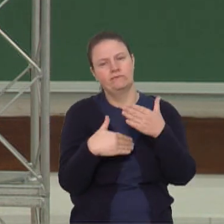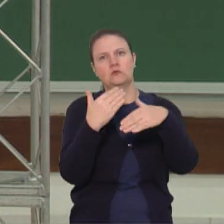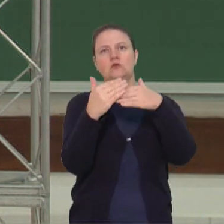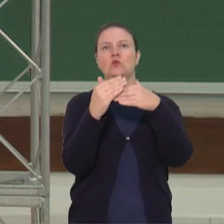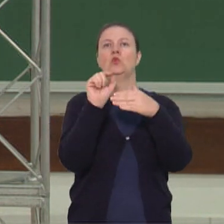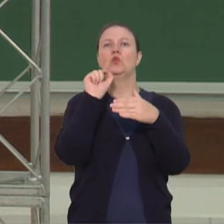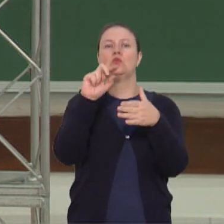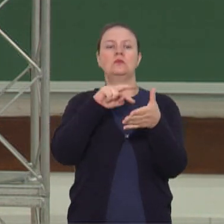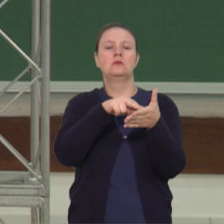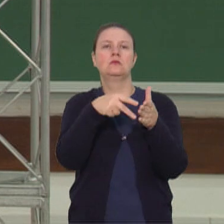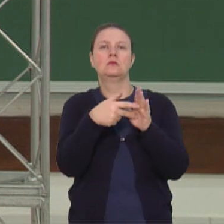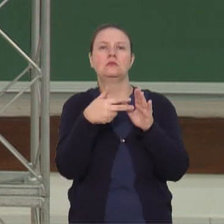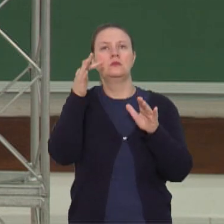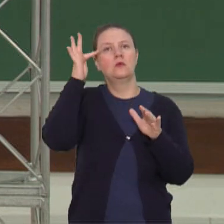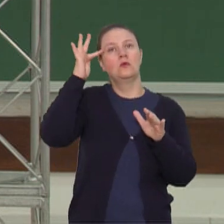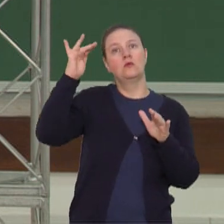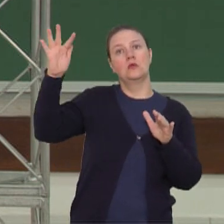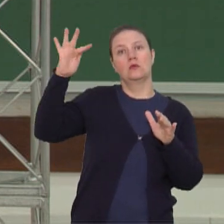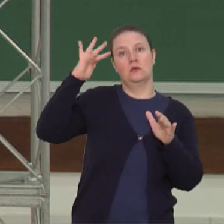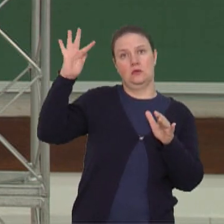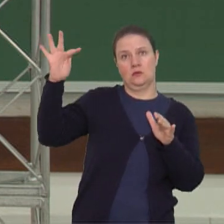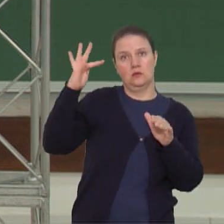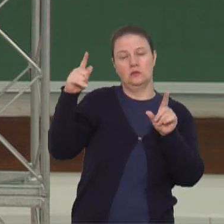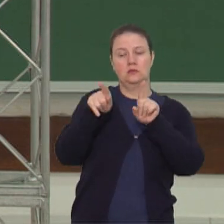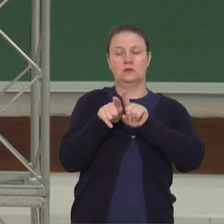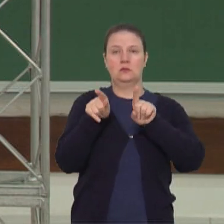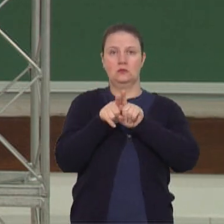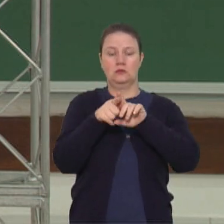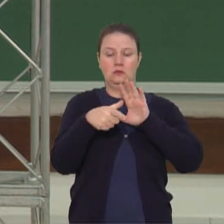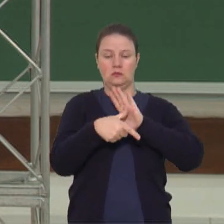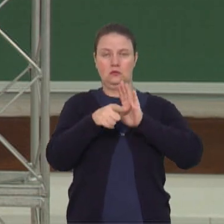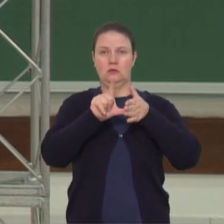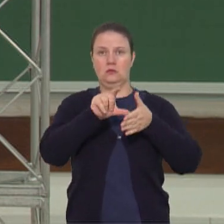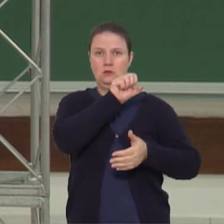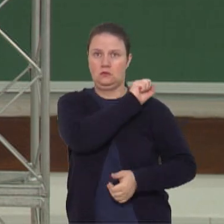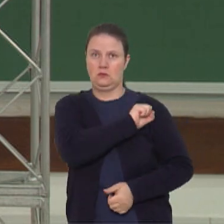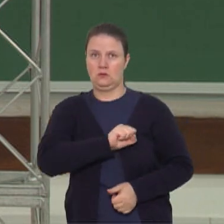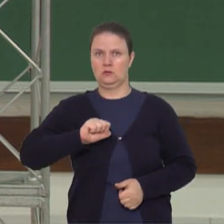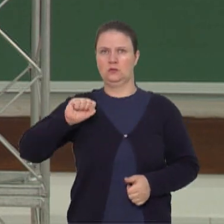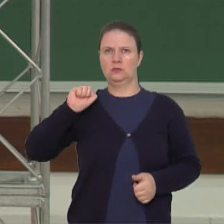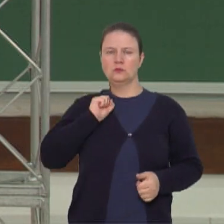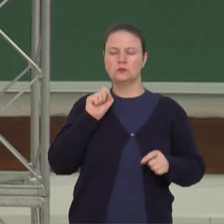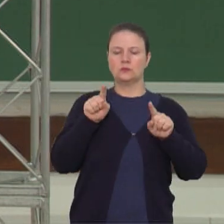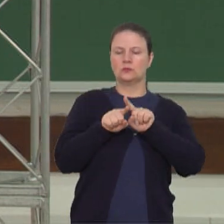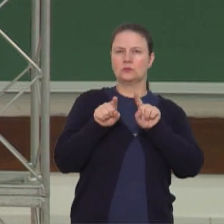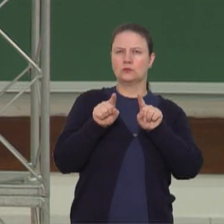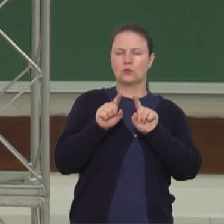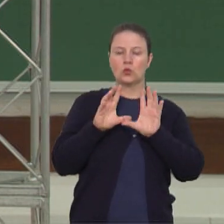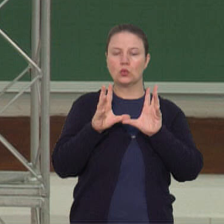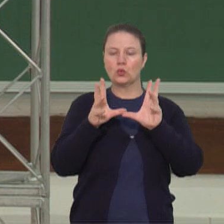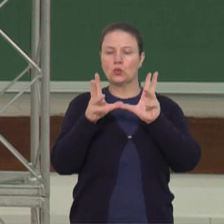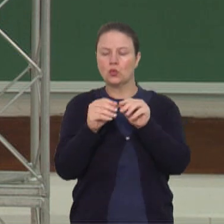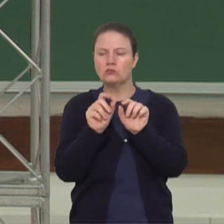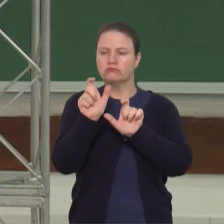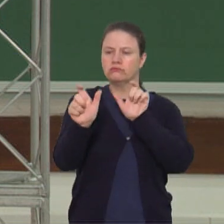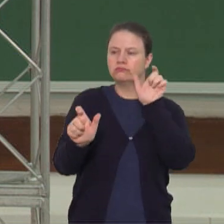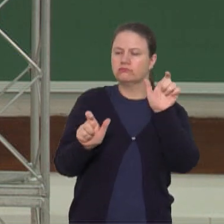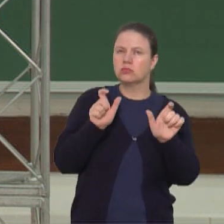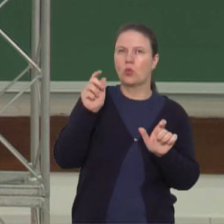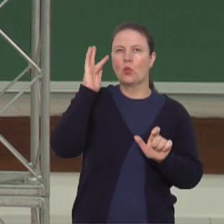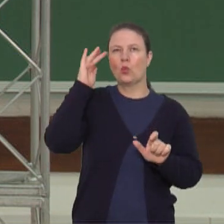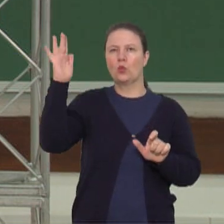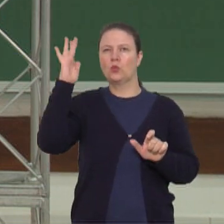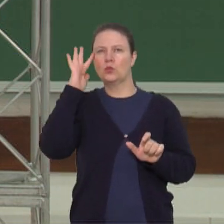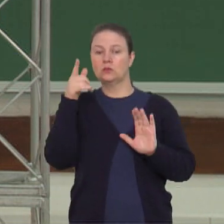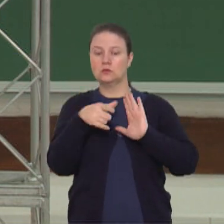é a filosofia, sobre a filosofia pré-socrática. Os filósofos pré-socráticos são aqueles que